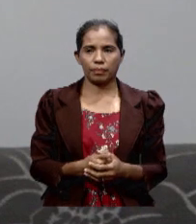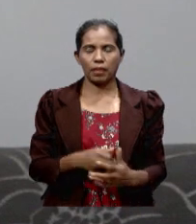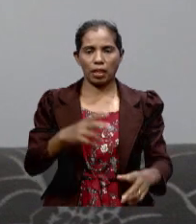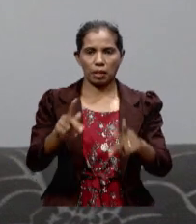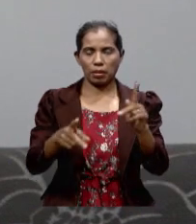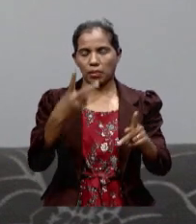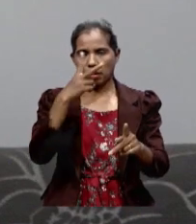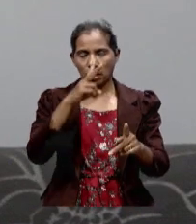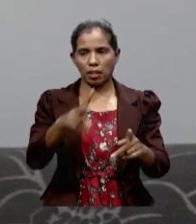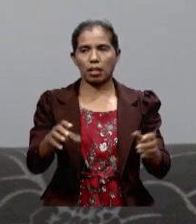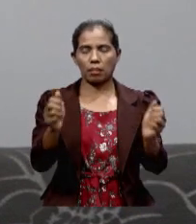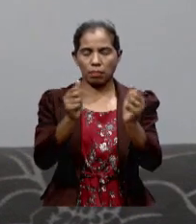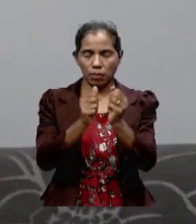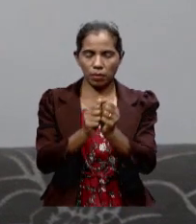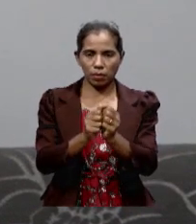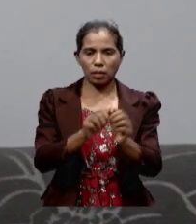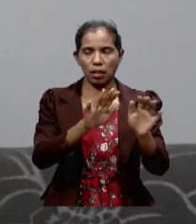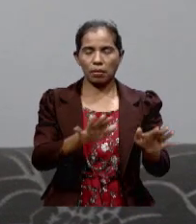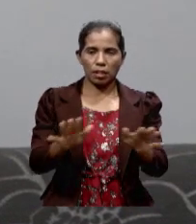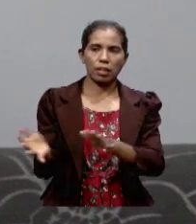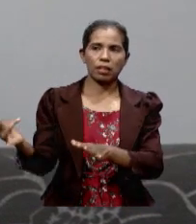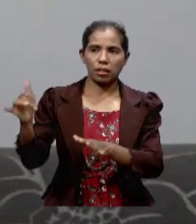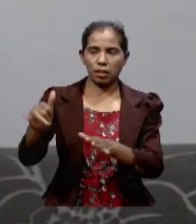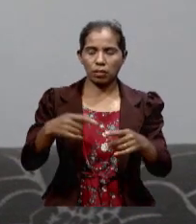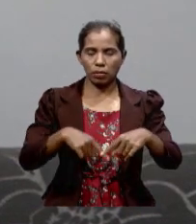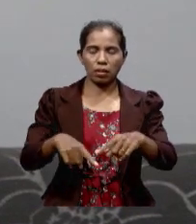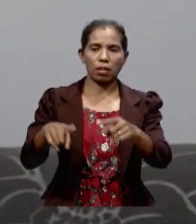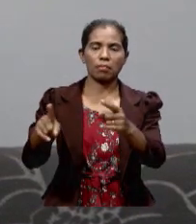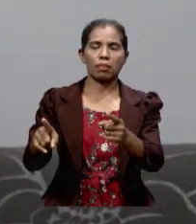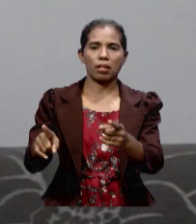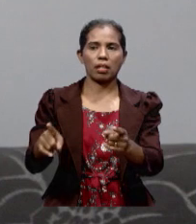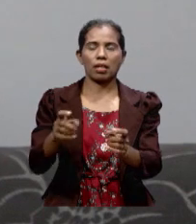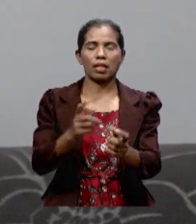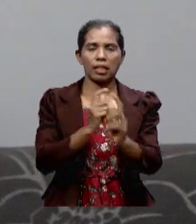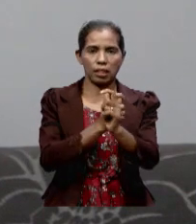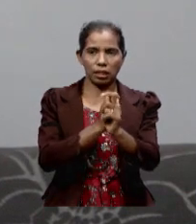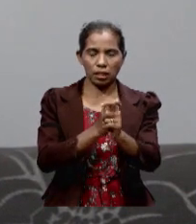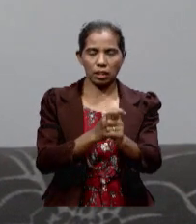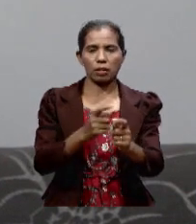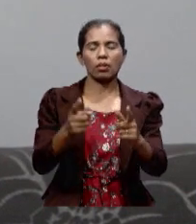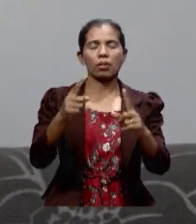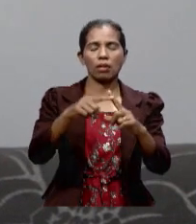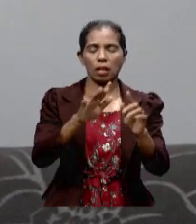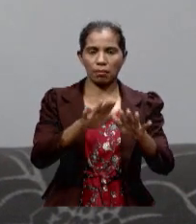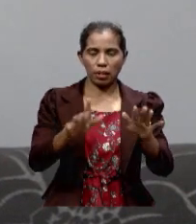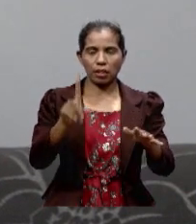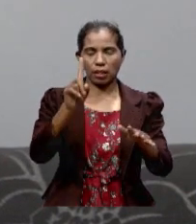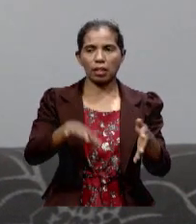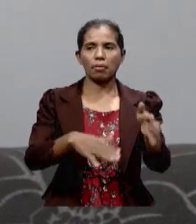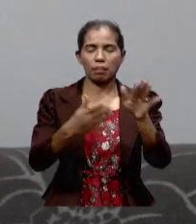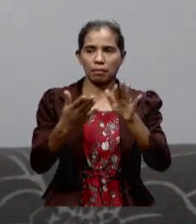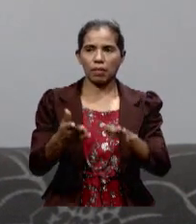vê que acompanha lavar esse ira loriba fisu muito tia to lavar que da mate lavar que é tão sofrimento to mate